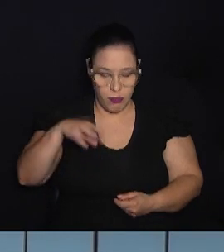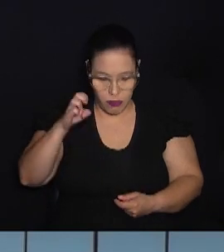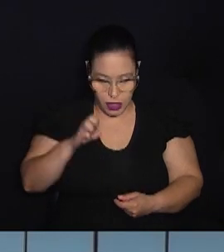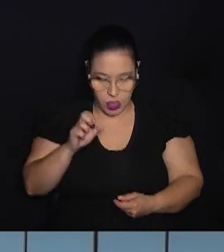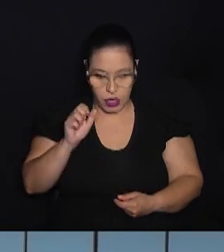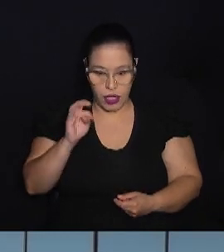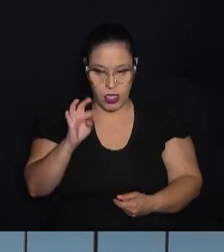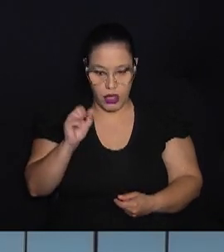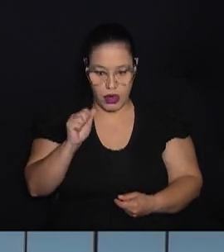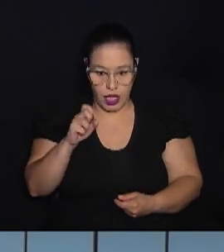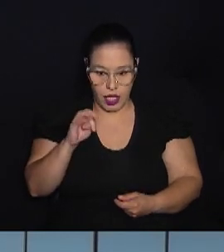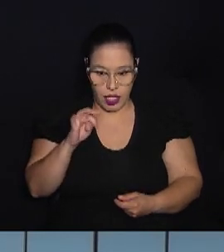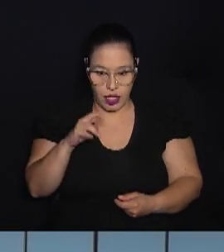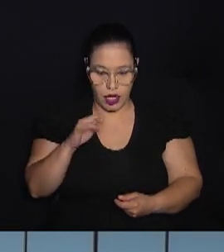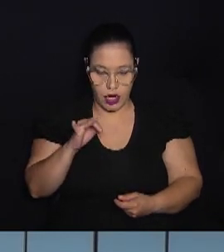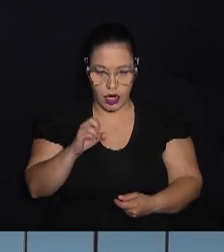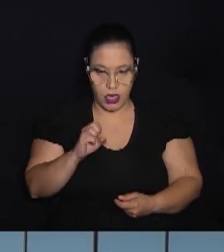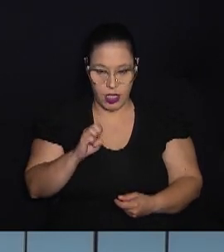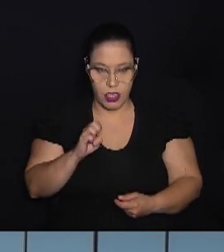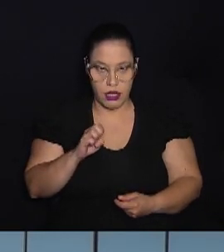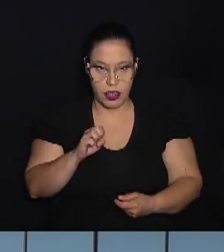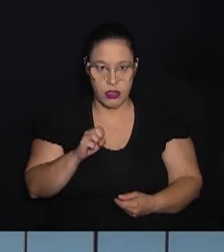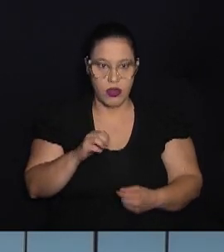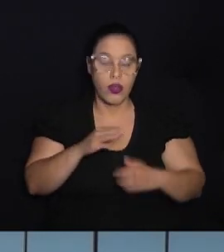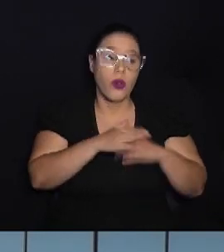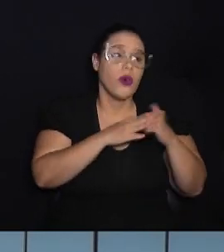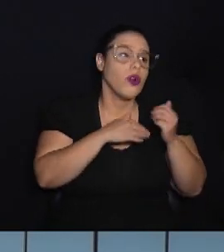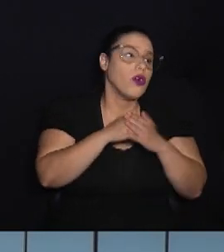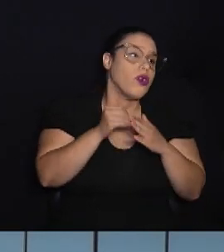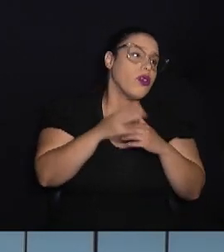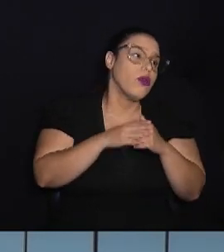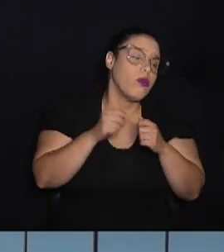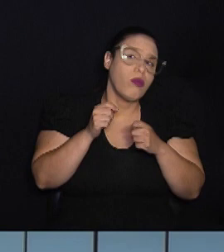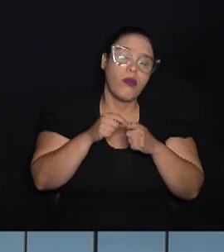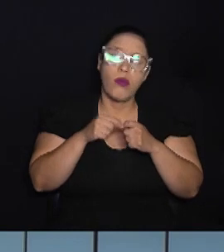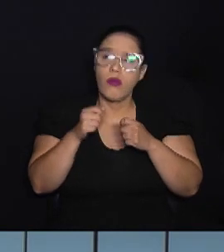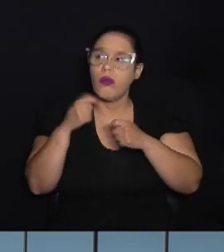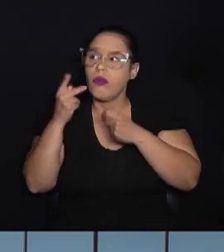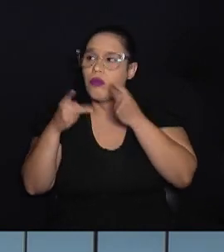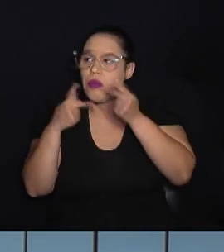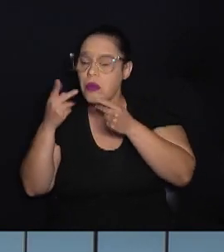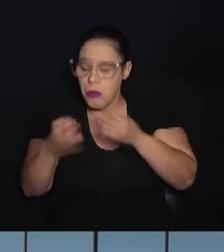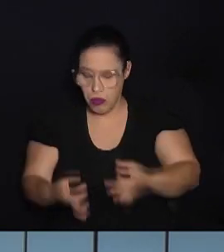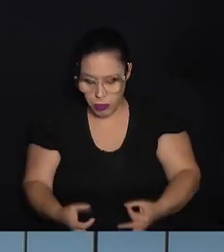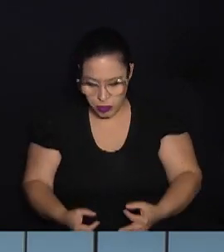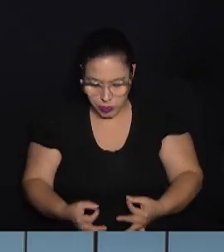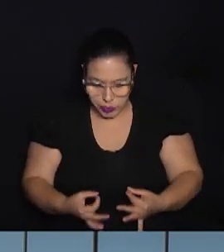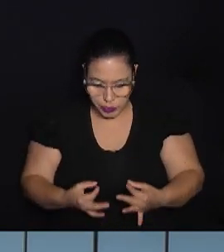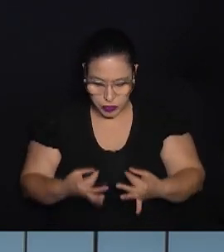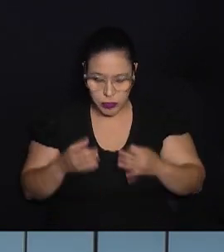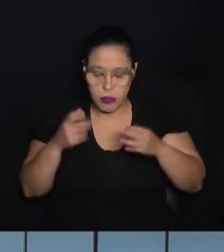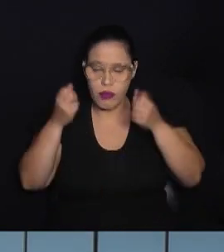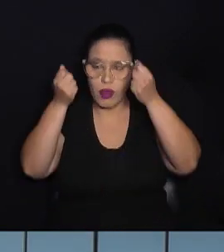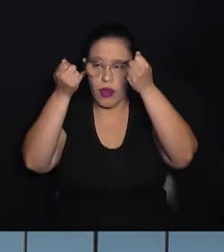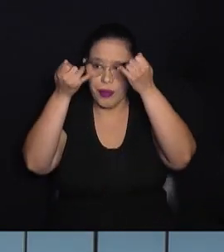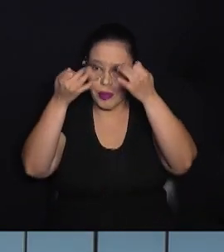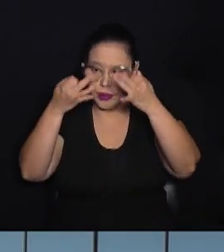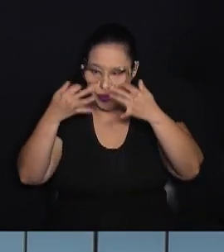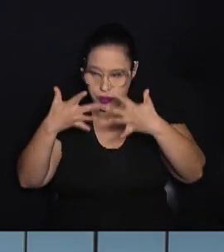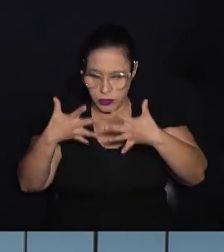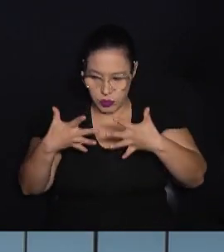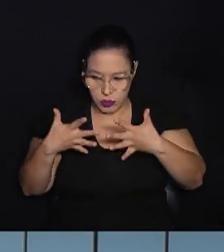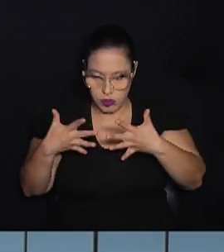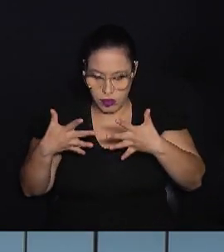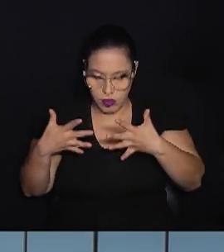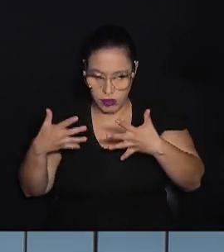Doutora, vamos falar um pouquinho agora sobre os tratamentos para esse tipo de câncer. Explicar quais tratamentos são os